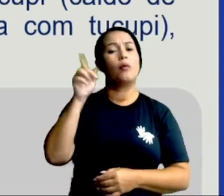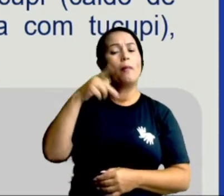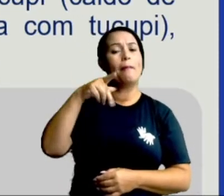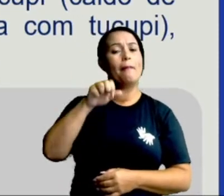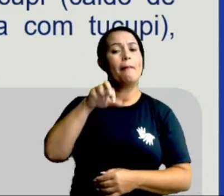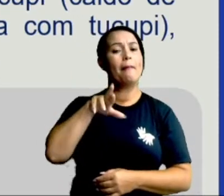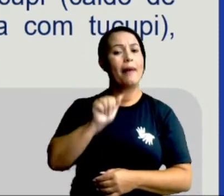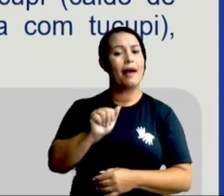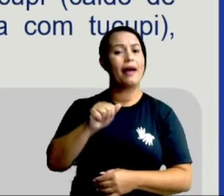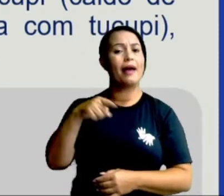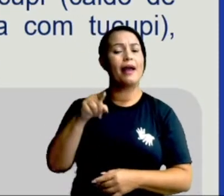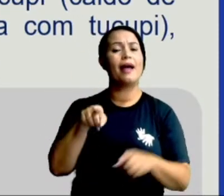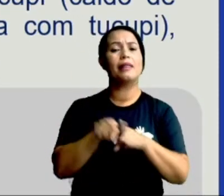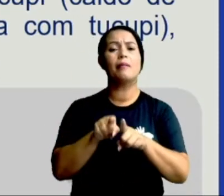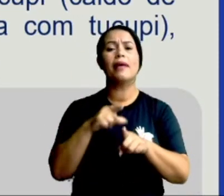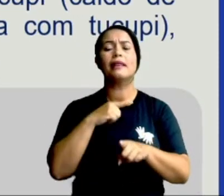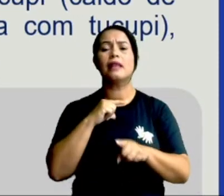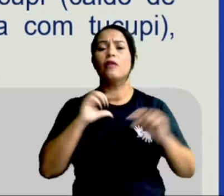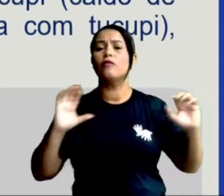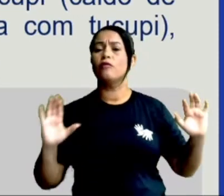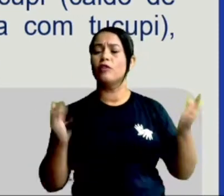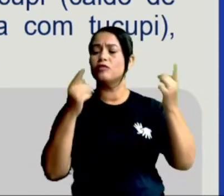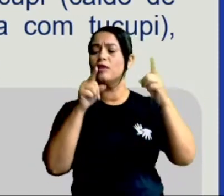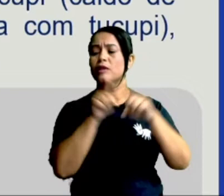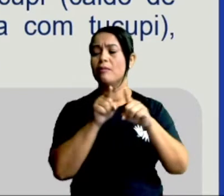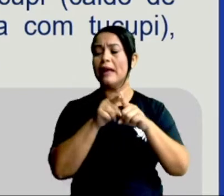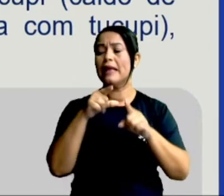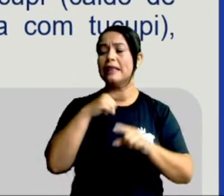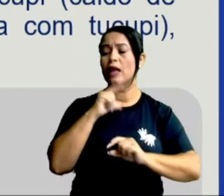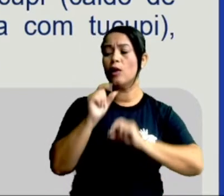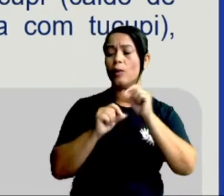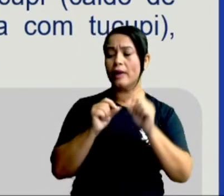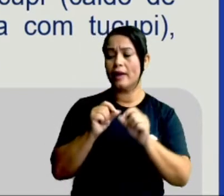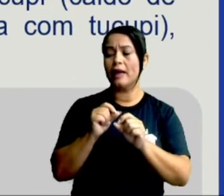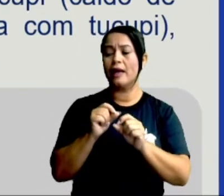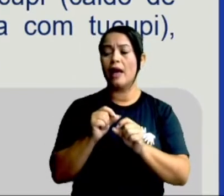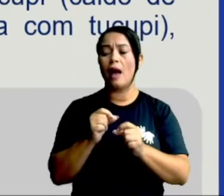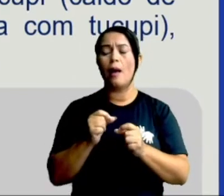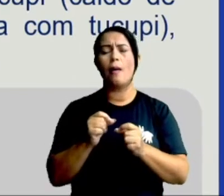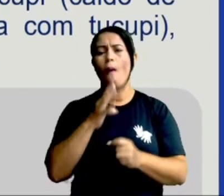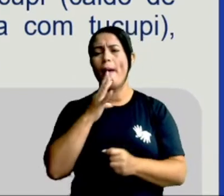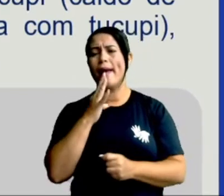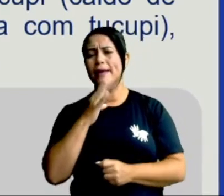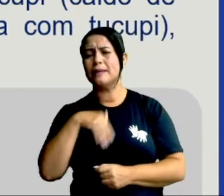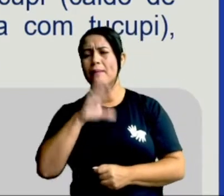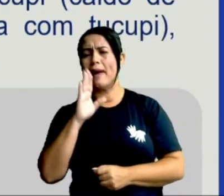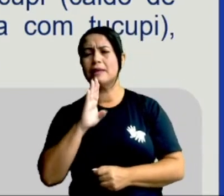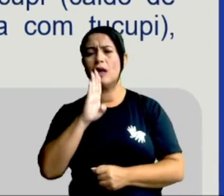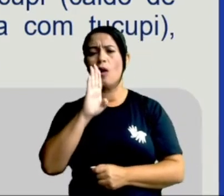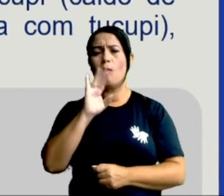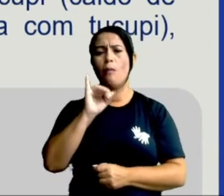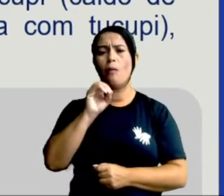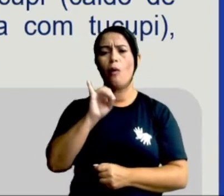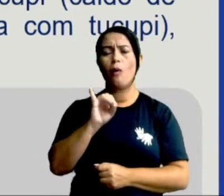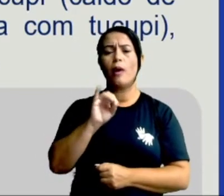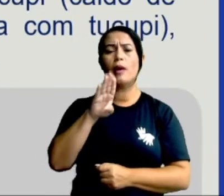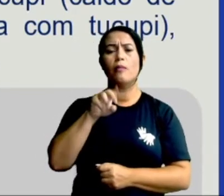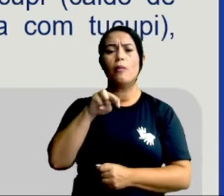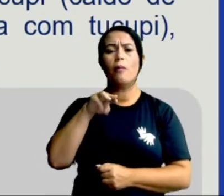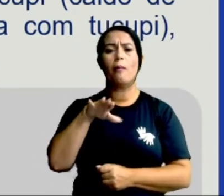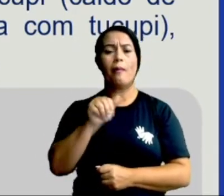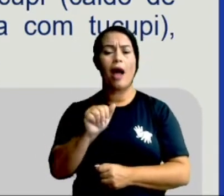Festival de Parintins, a mais conhecida festa do boi bumbá do país, que ocorre em junho no estado